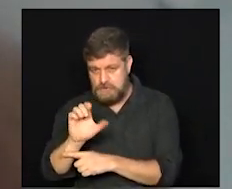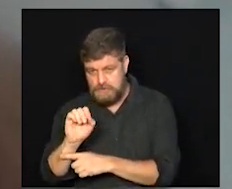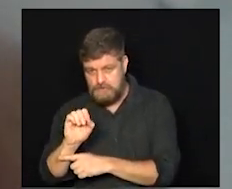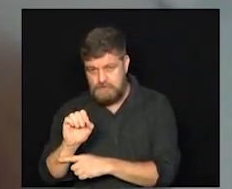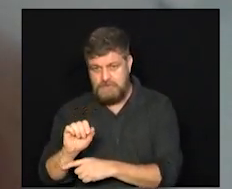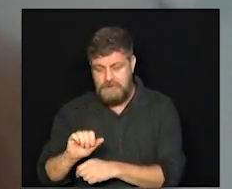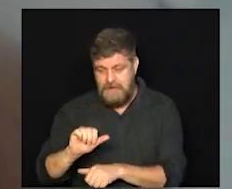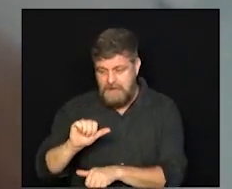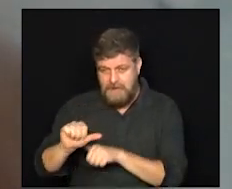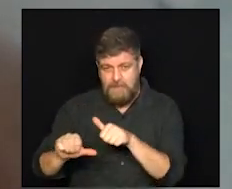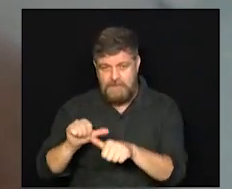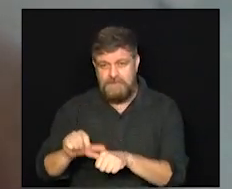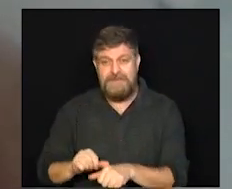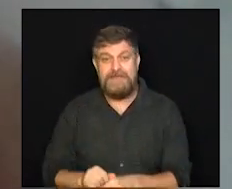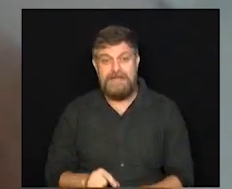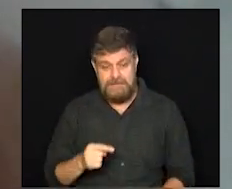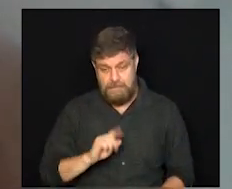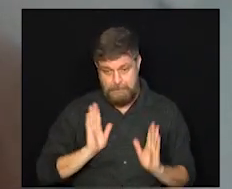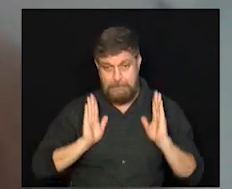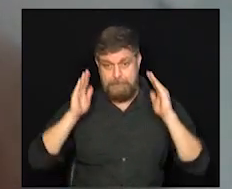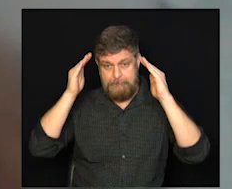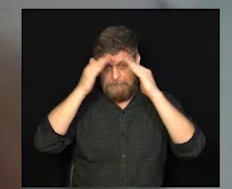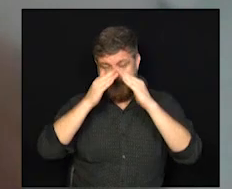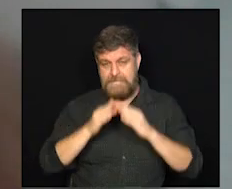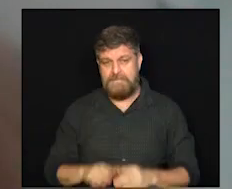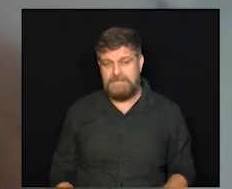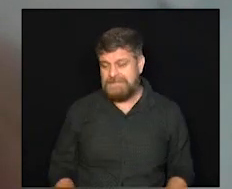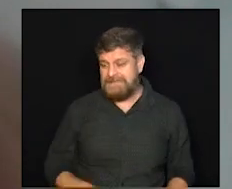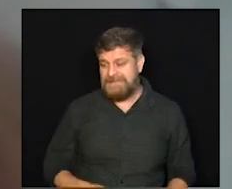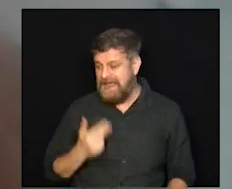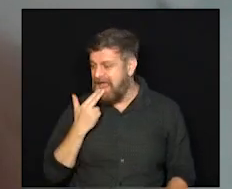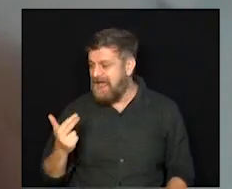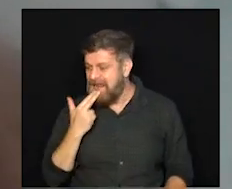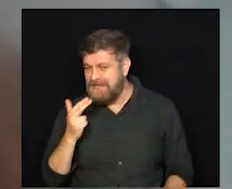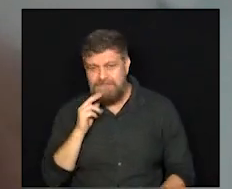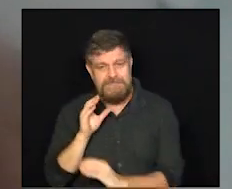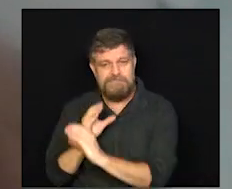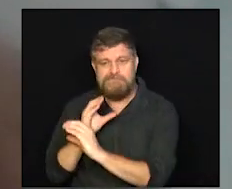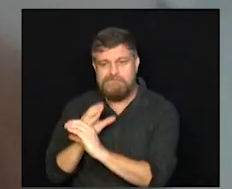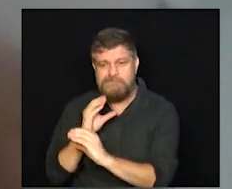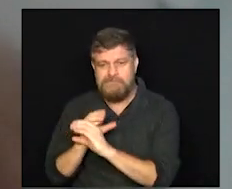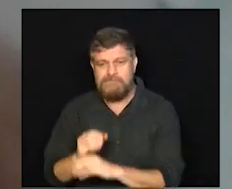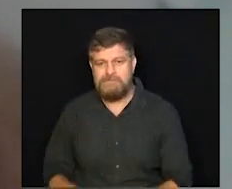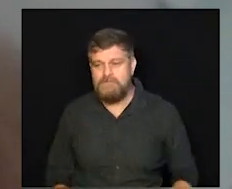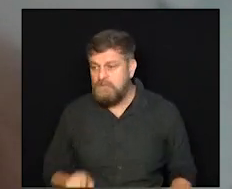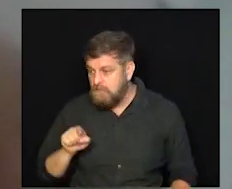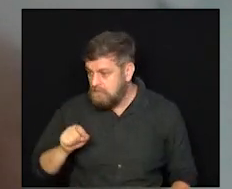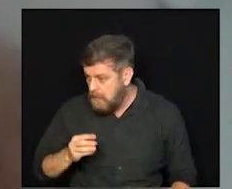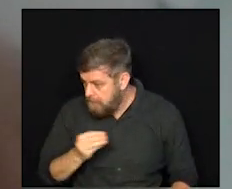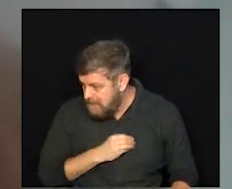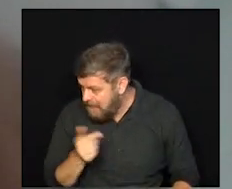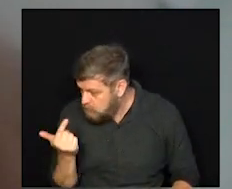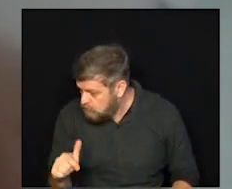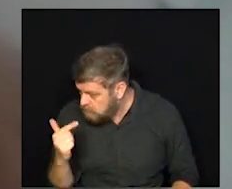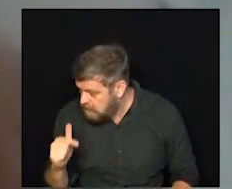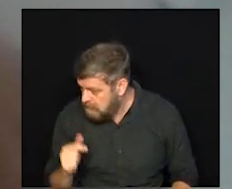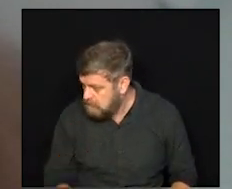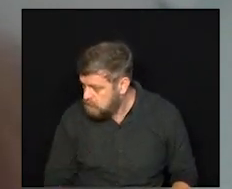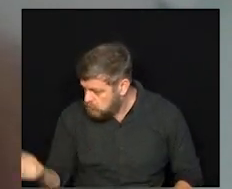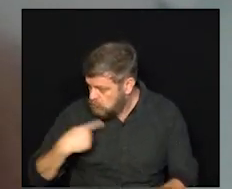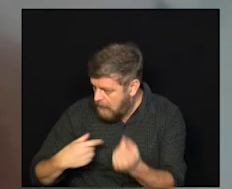vai lá, insiste em levar, não falava búlgaro, alguém falou para ele assim: se você não tiver pecado, então atira a pedra. Falou em búlgaro para